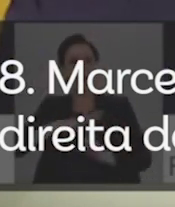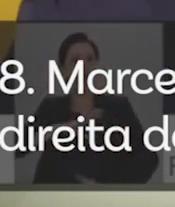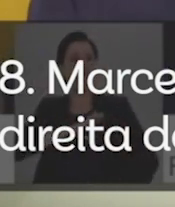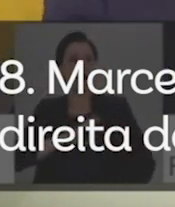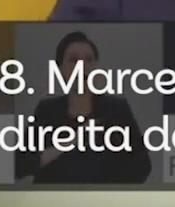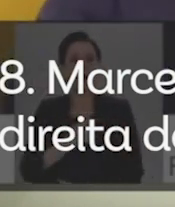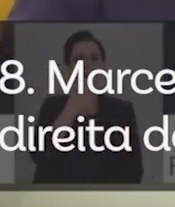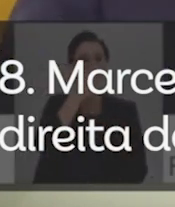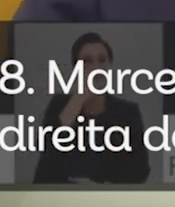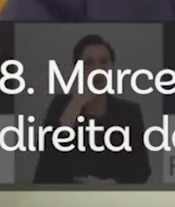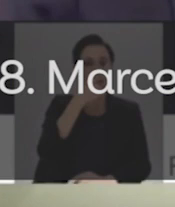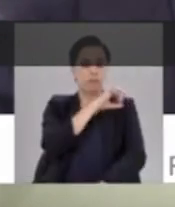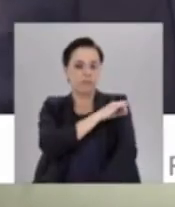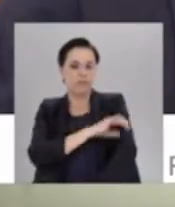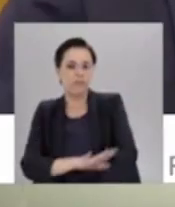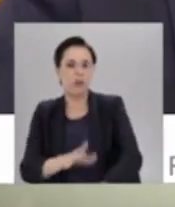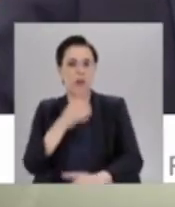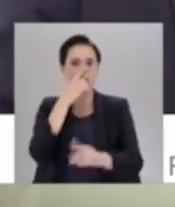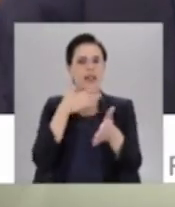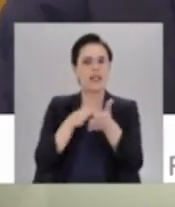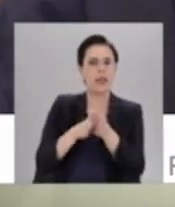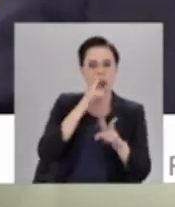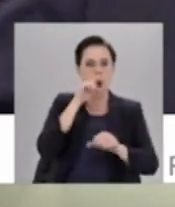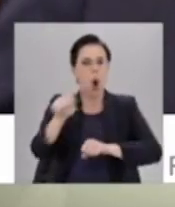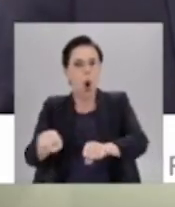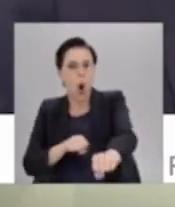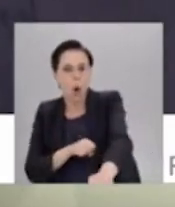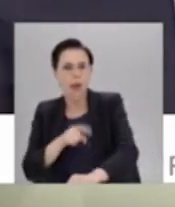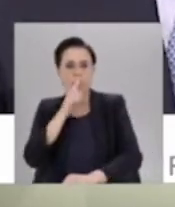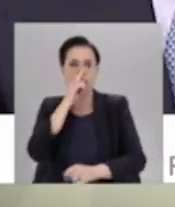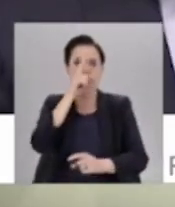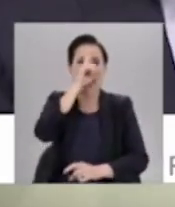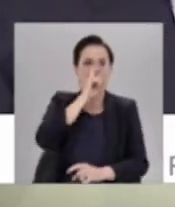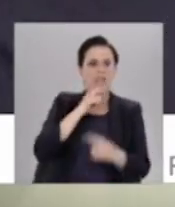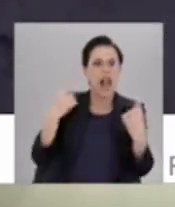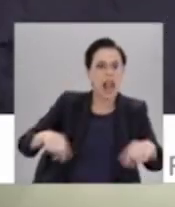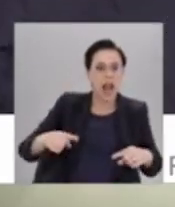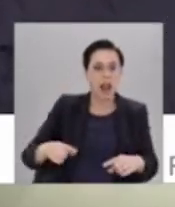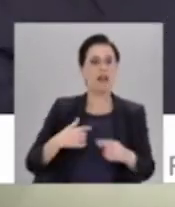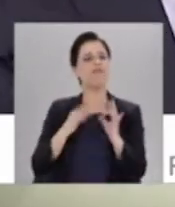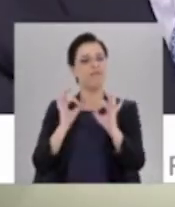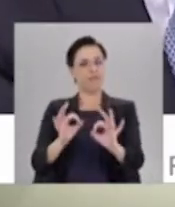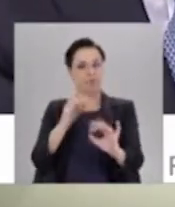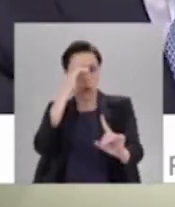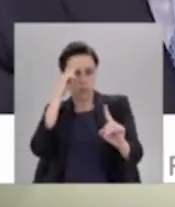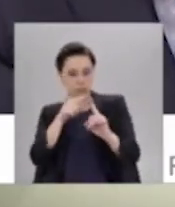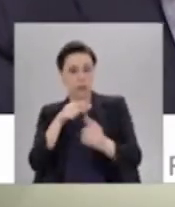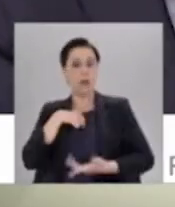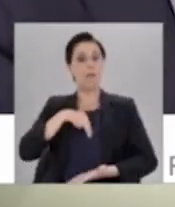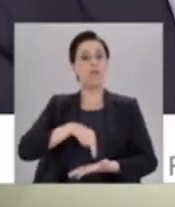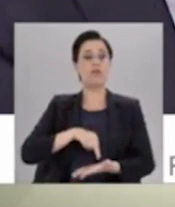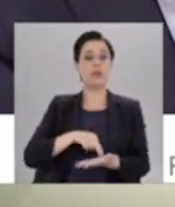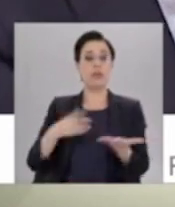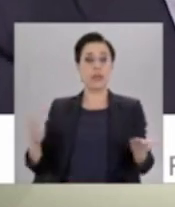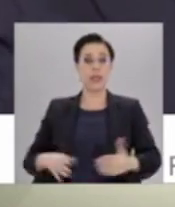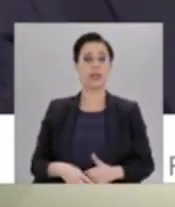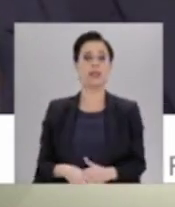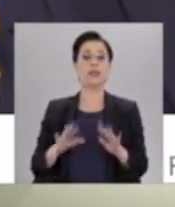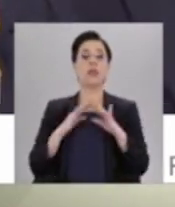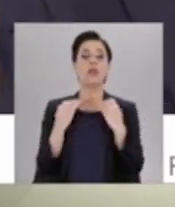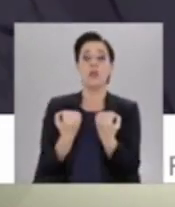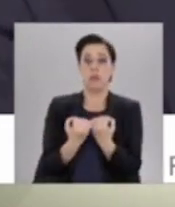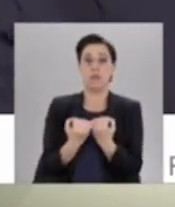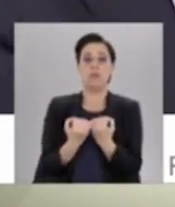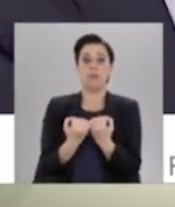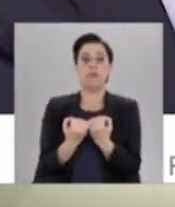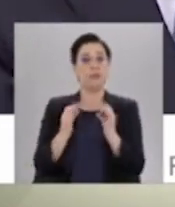na preferência pelos pobres, pelos explorados, pelos oprimidos, pelos dependentes, e, portanto, que têm posições do ponto de vista social,